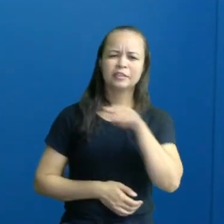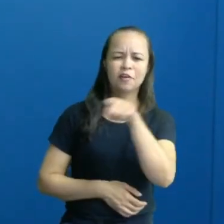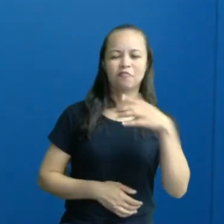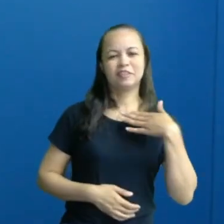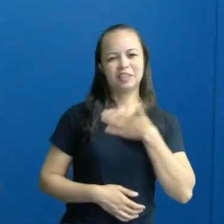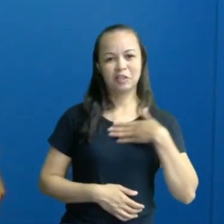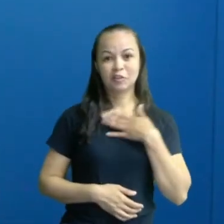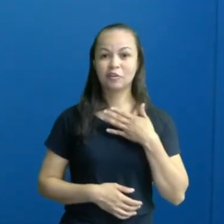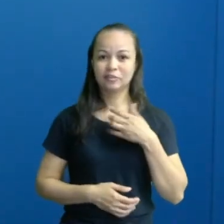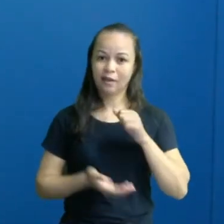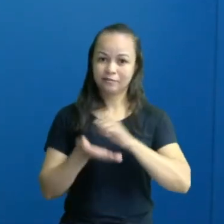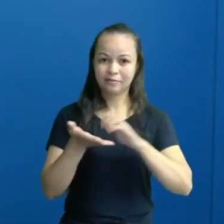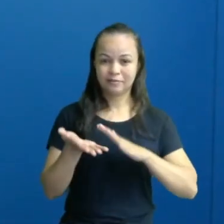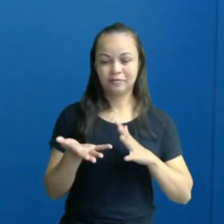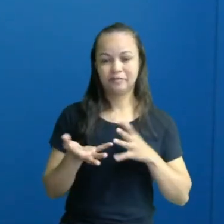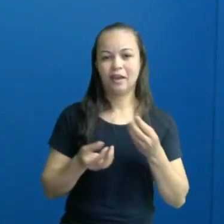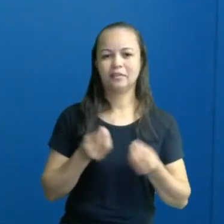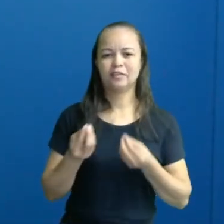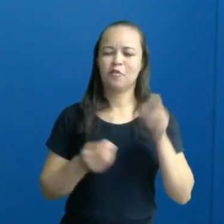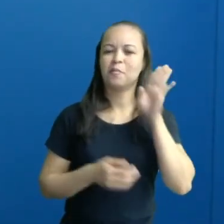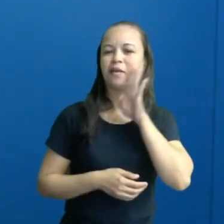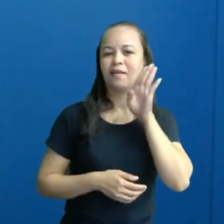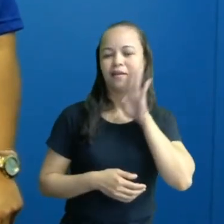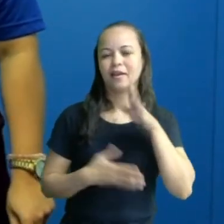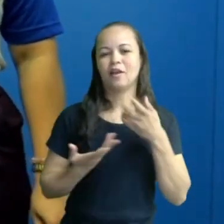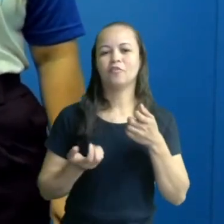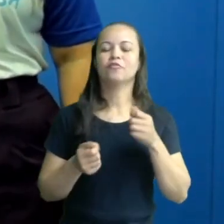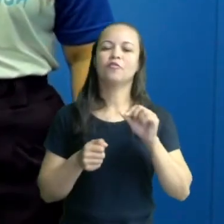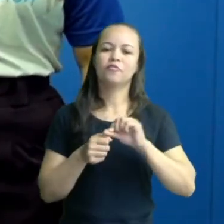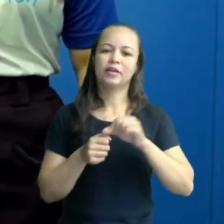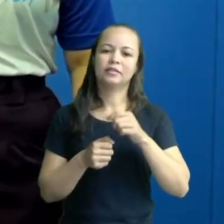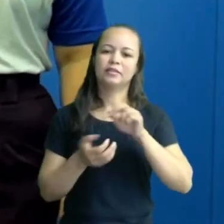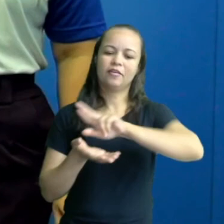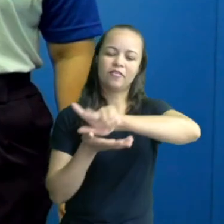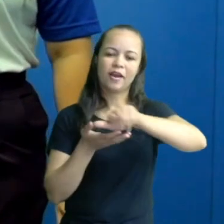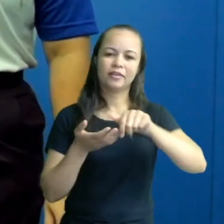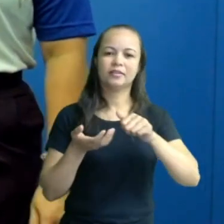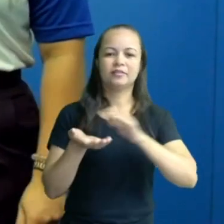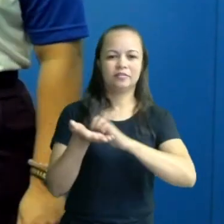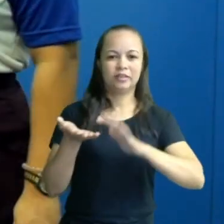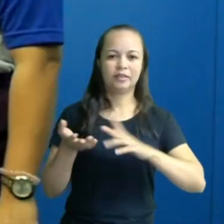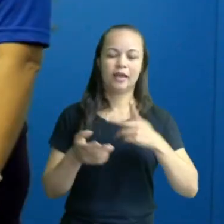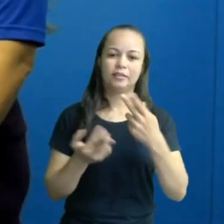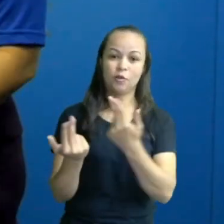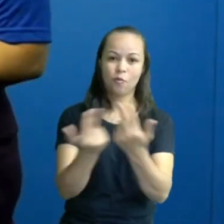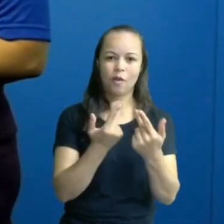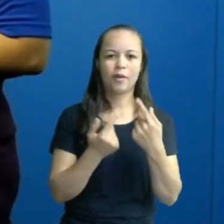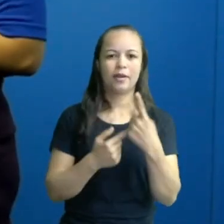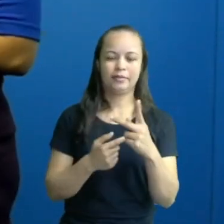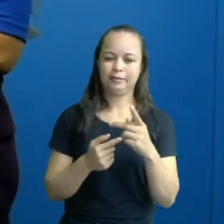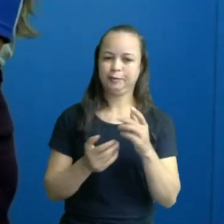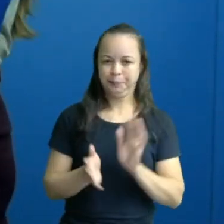Gostaram do quiz, pessoal? Foi bem legal, né? Vou fazer mais atividades dessas com vocês nas próximas aulas, nem se preocupem.